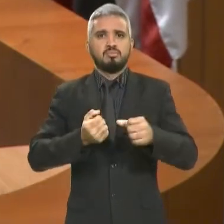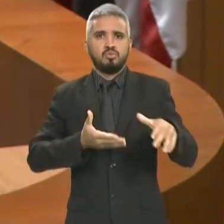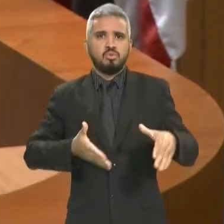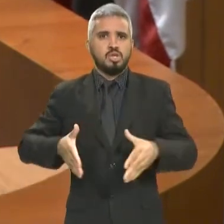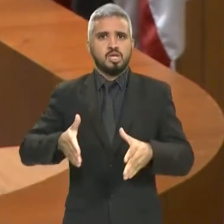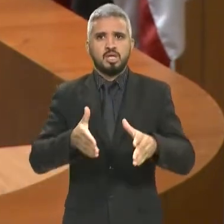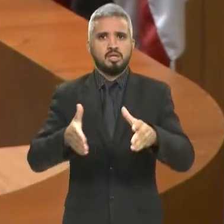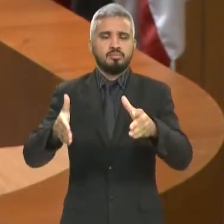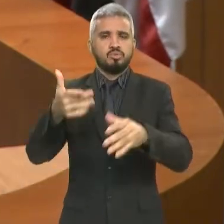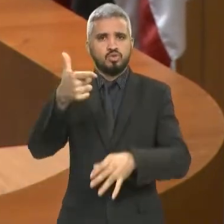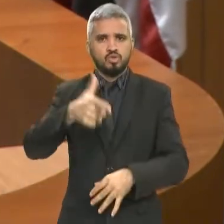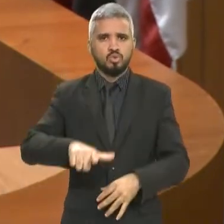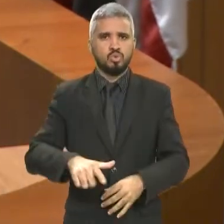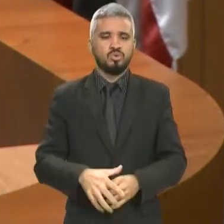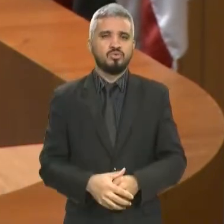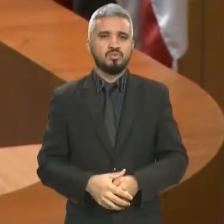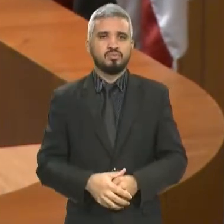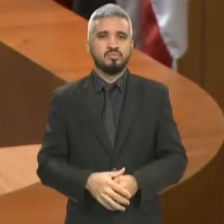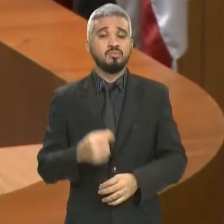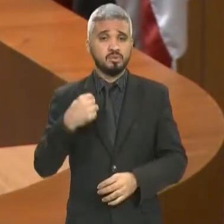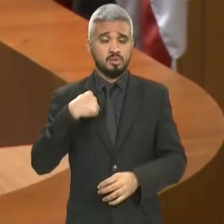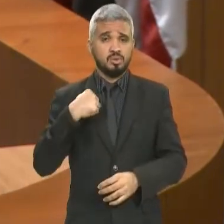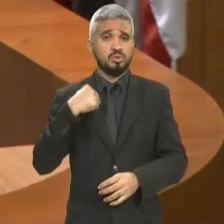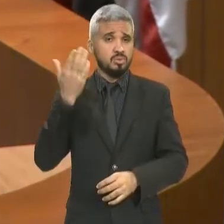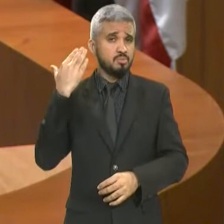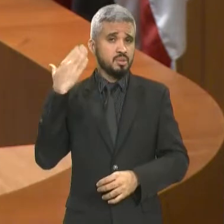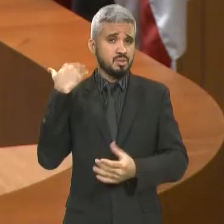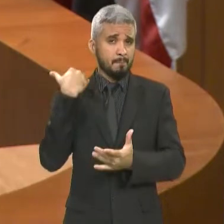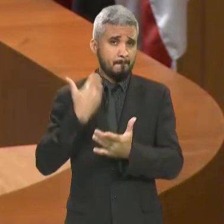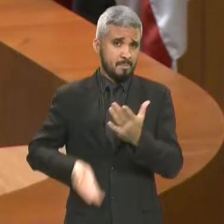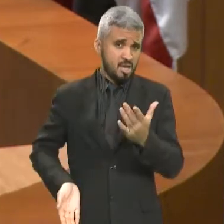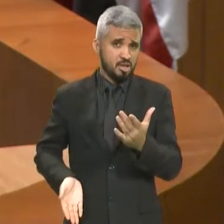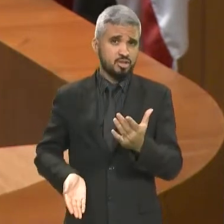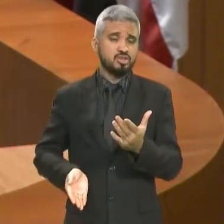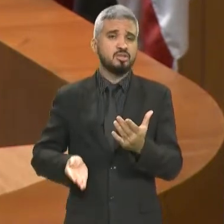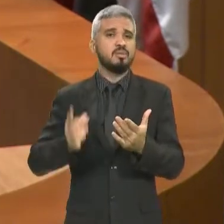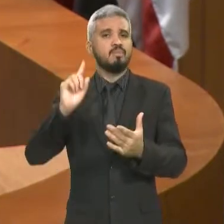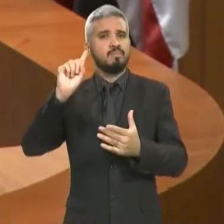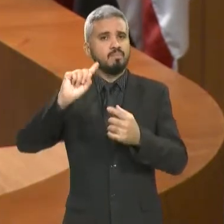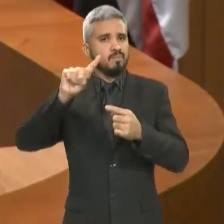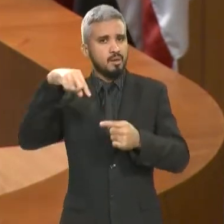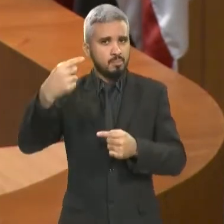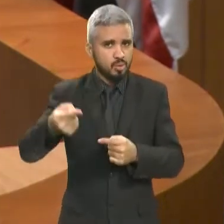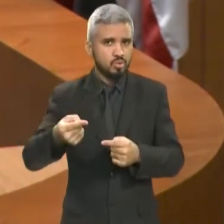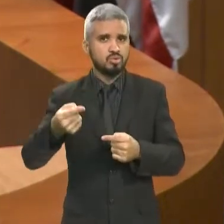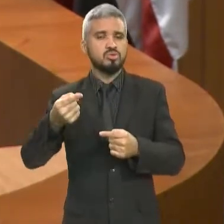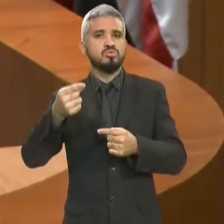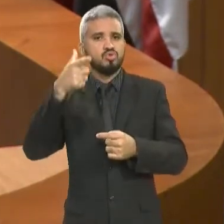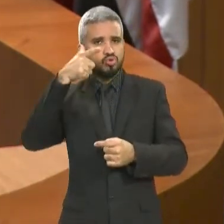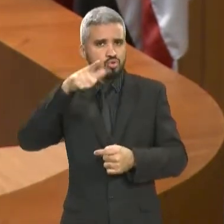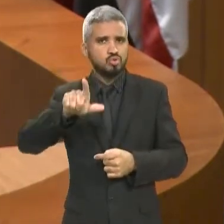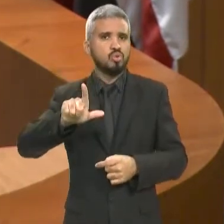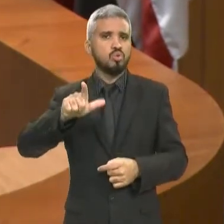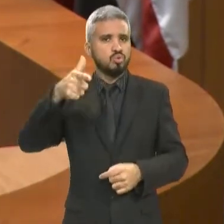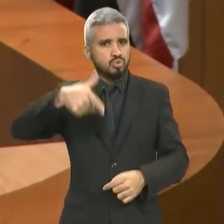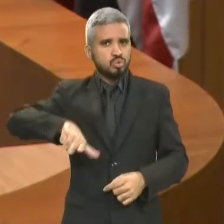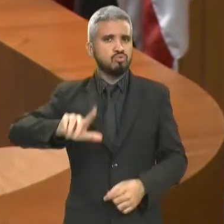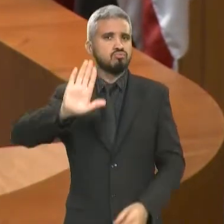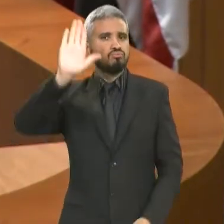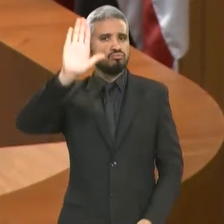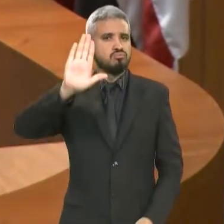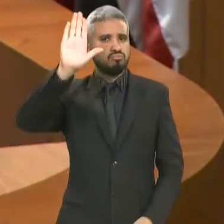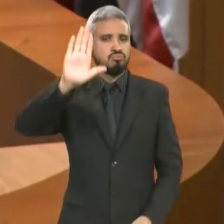prova disso, porque perdi a eleição, depois consegui levantar a cabeça e ganhar a eleição e ser reeleito. Todos aqui,